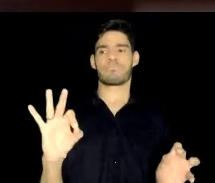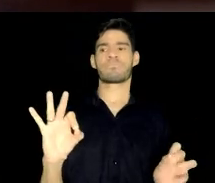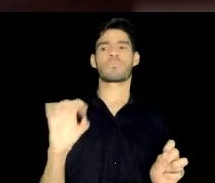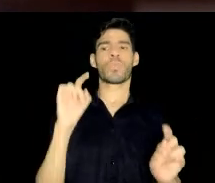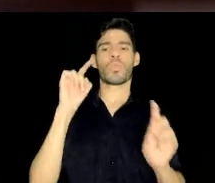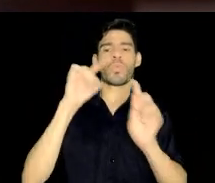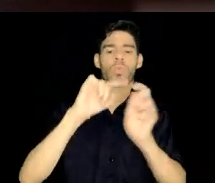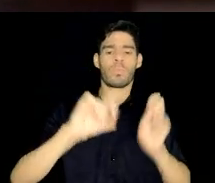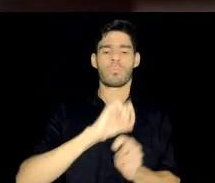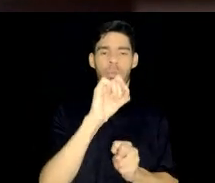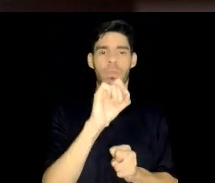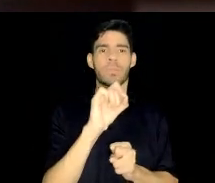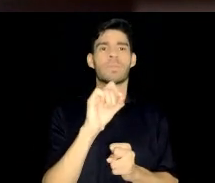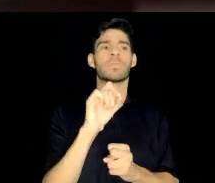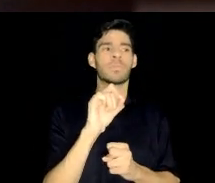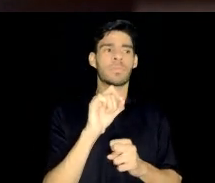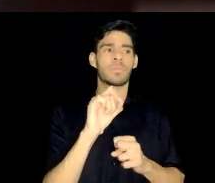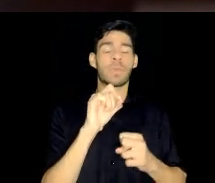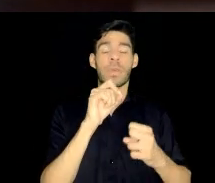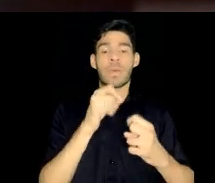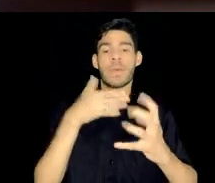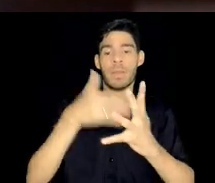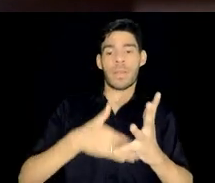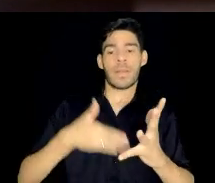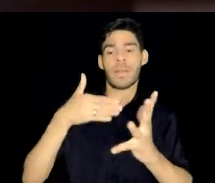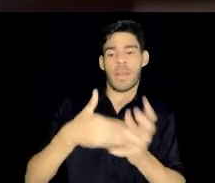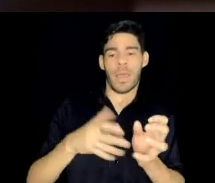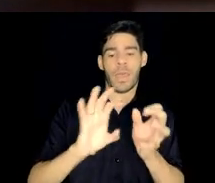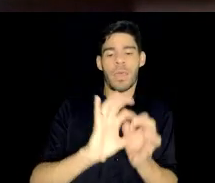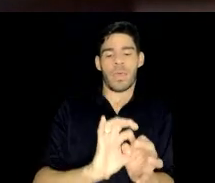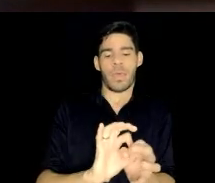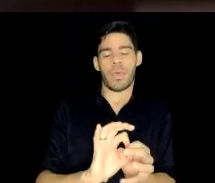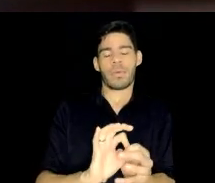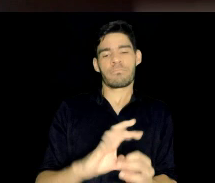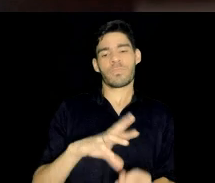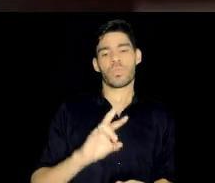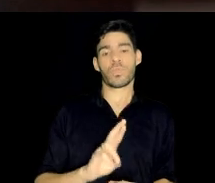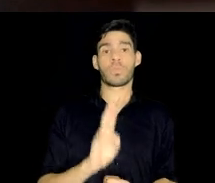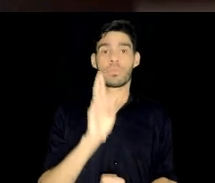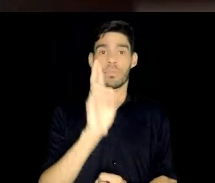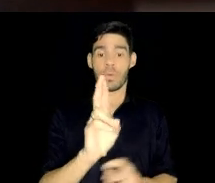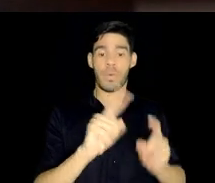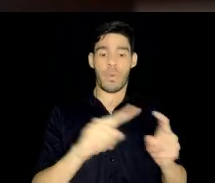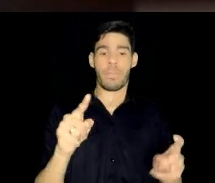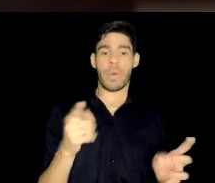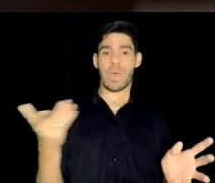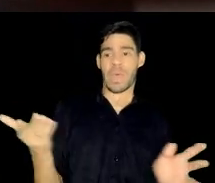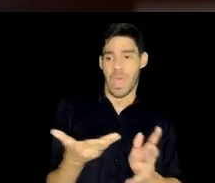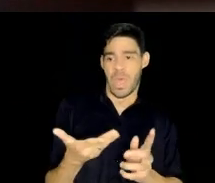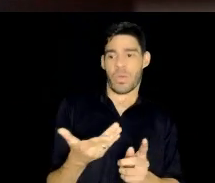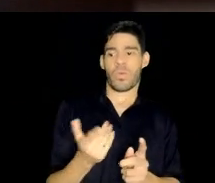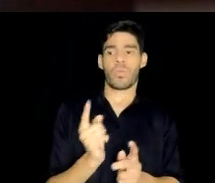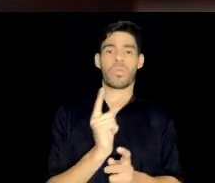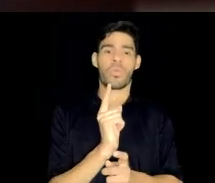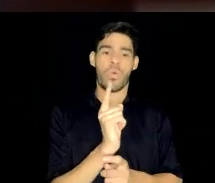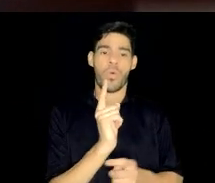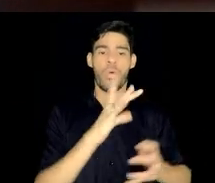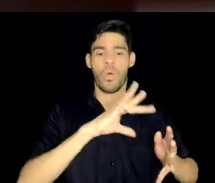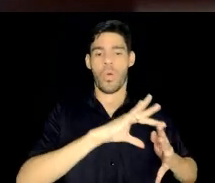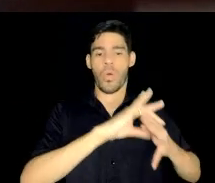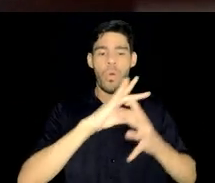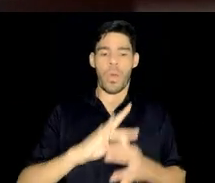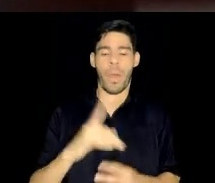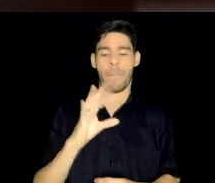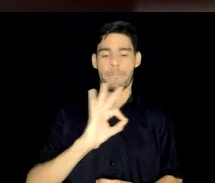plena, com o objetivo de limitar as autoridades, mas agora não mais